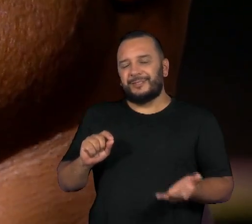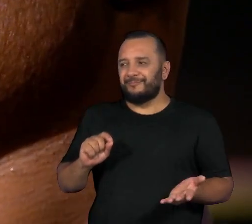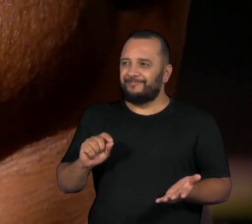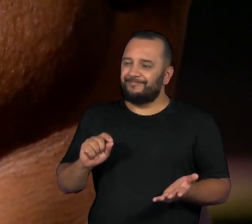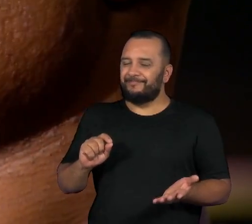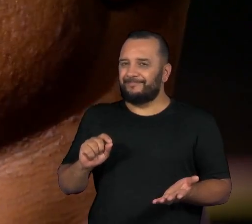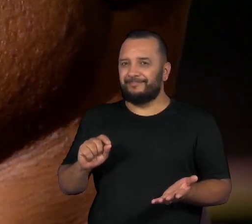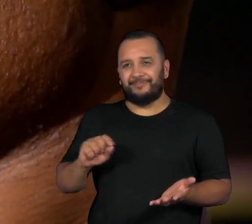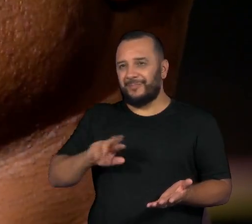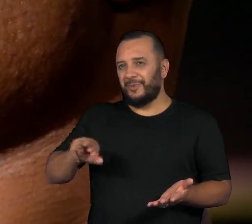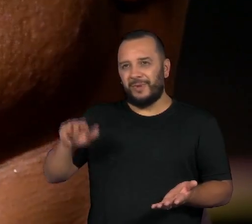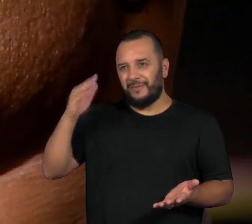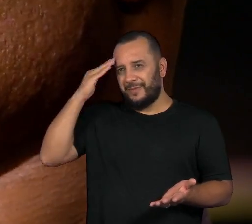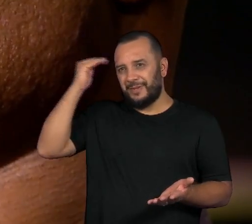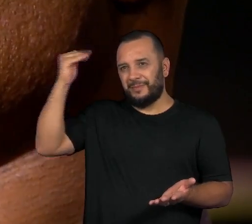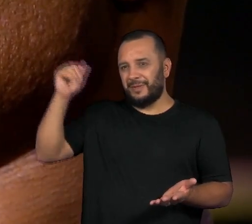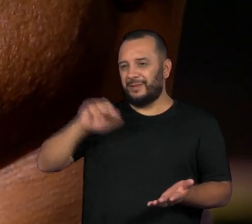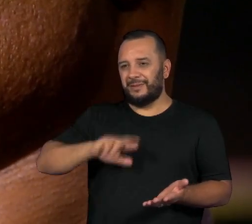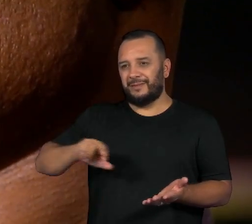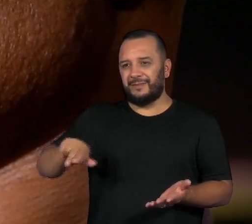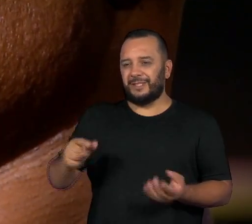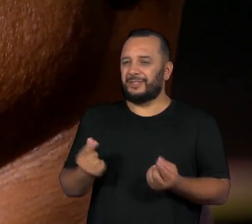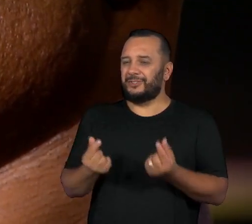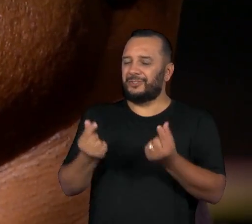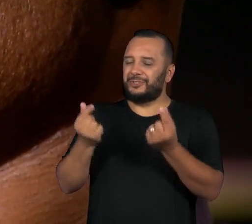a fama, não é o dinheiro.